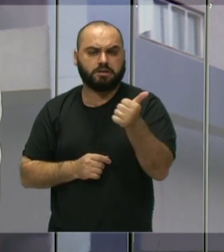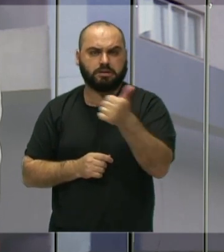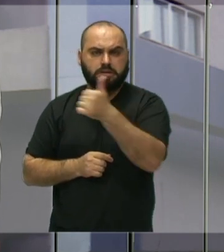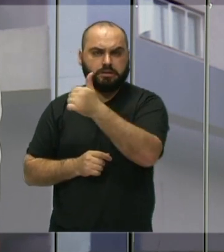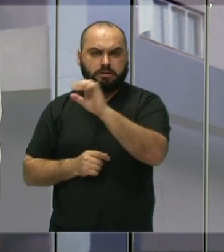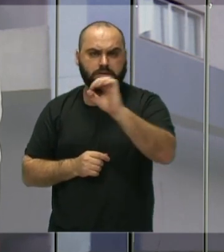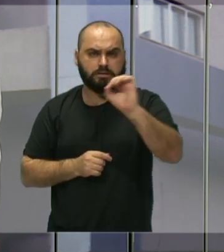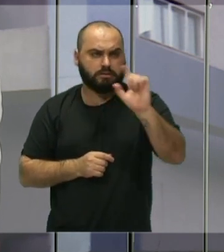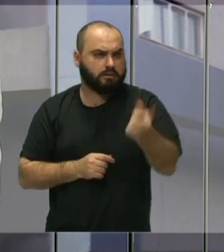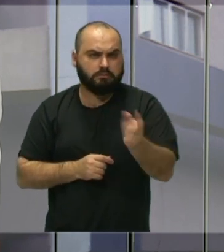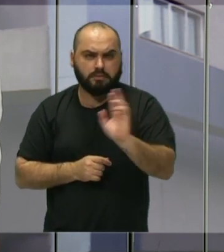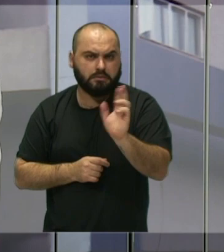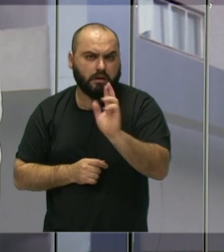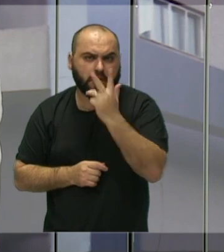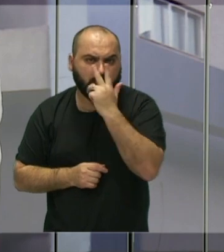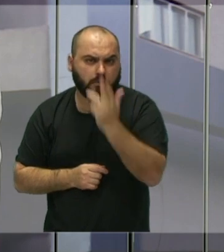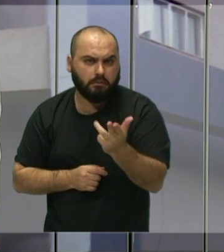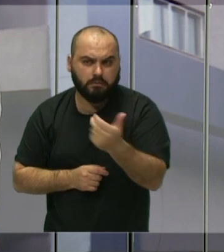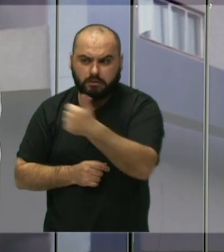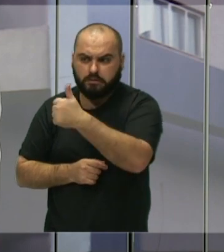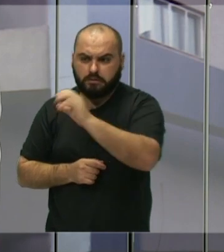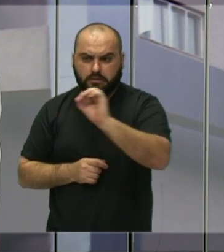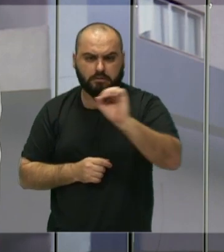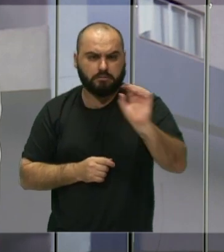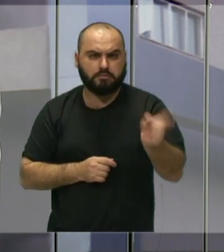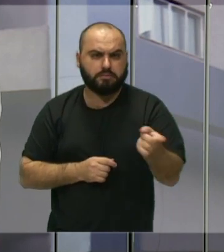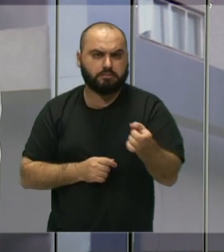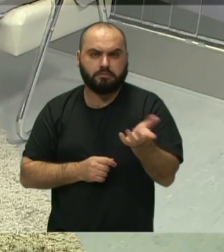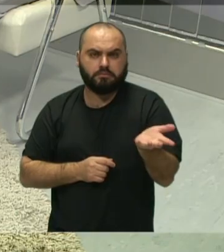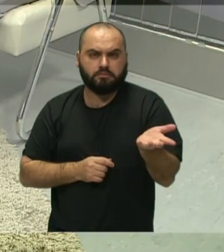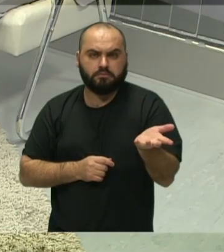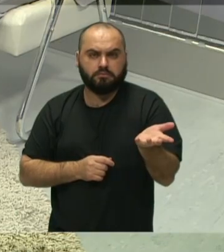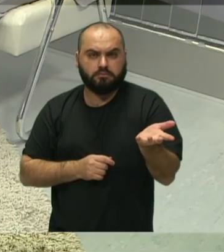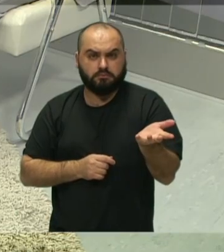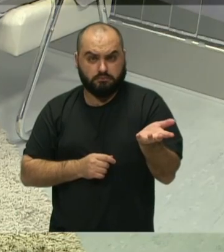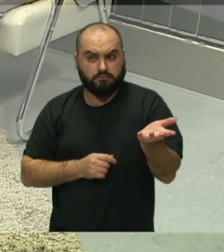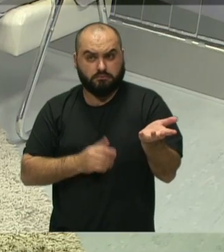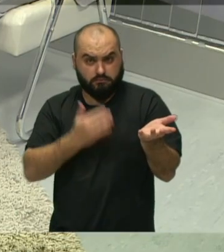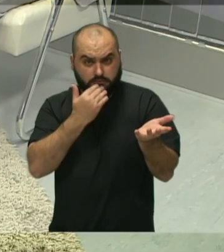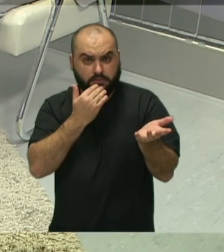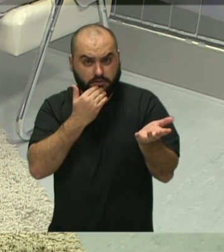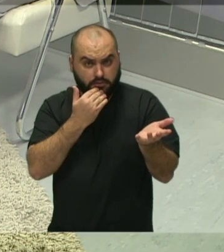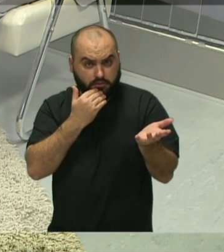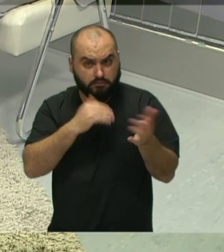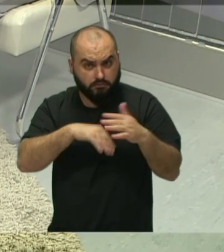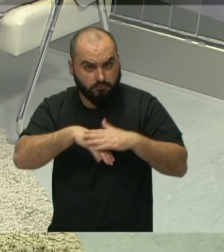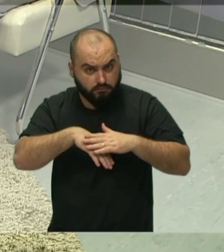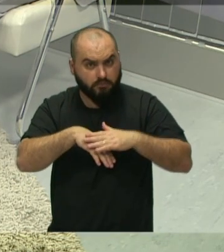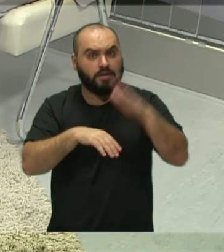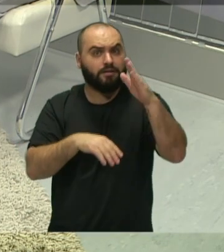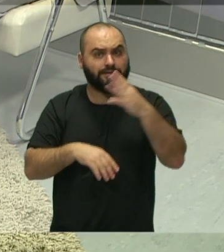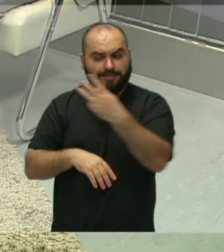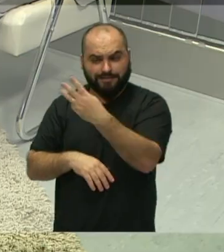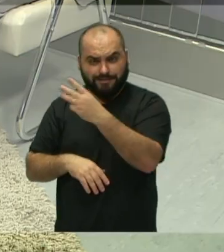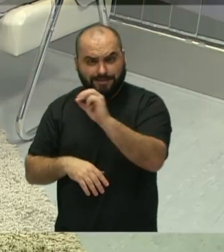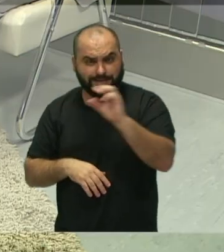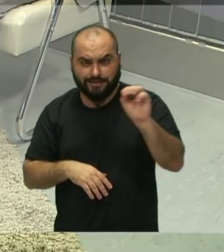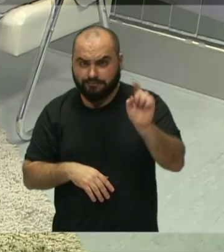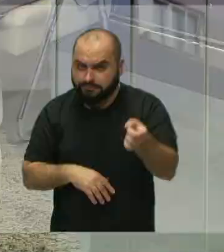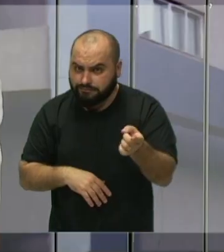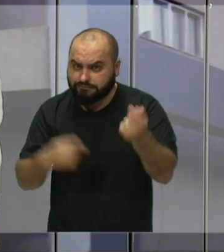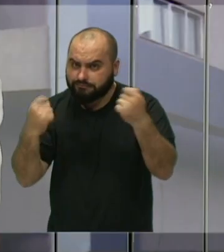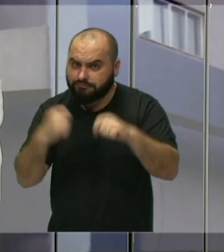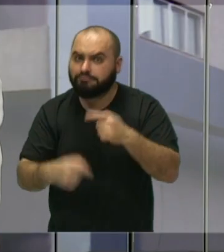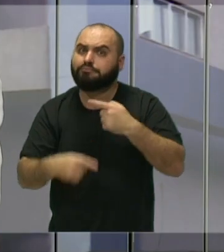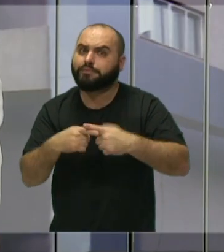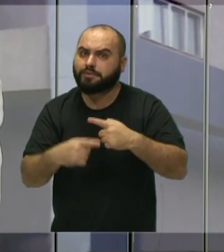reais, se eu não estou enganado. Nós propomos aumentar praticamente 3 vezes esse valor. Certo? Então, por quê?